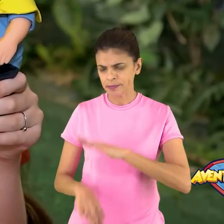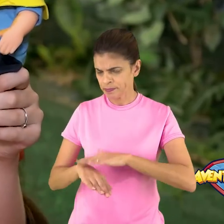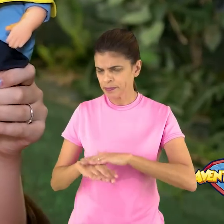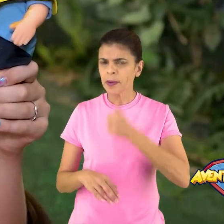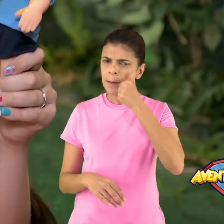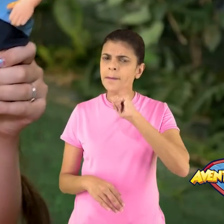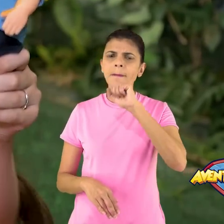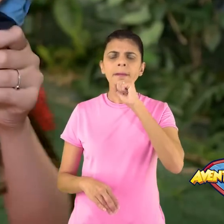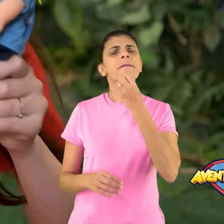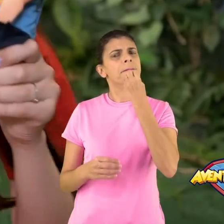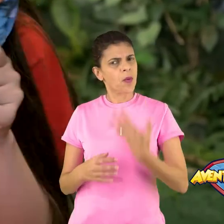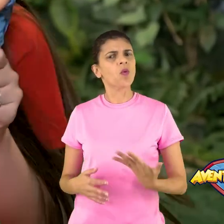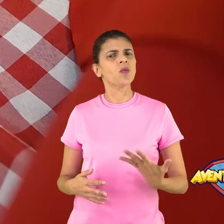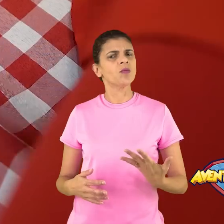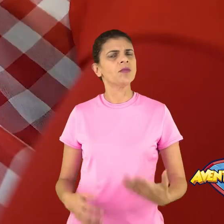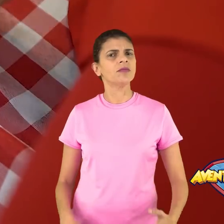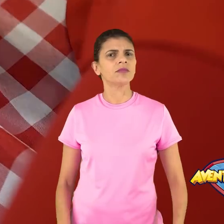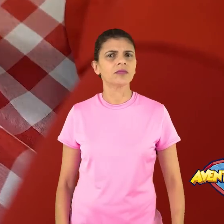tá muito boa.